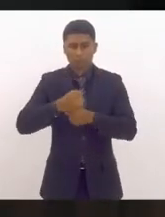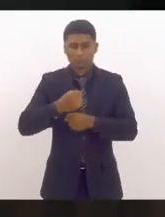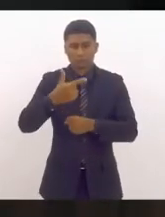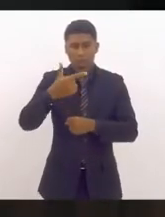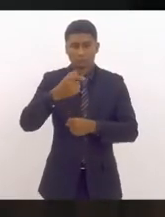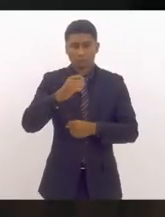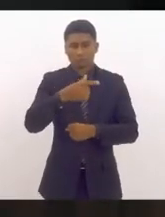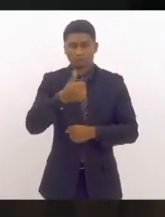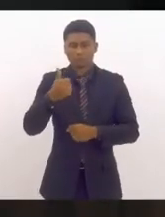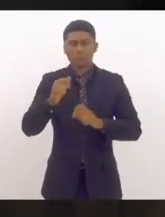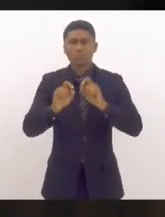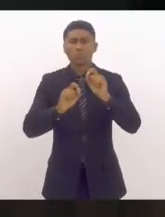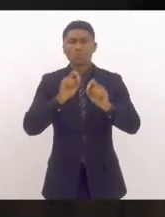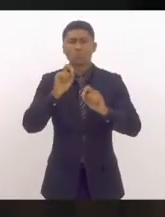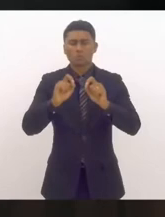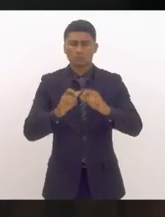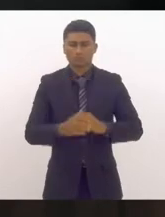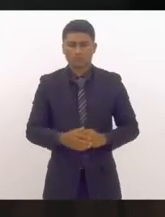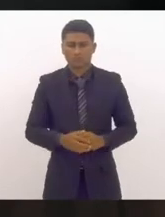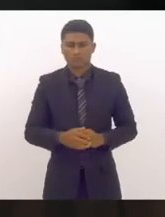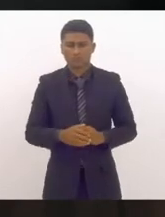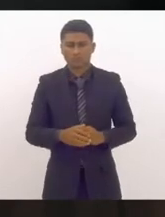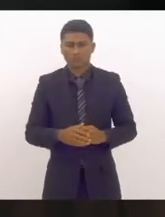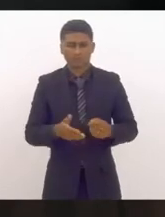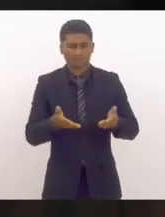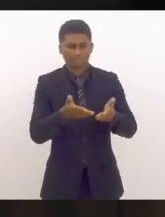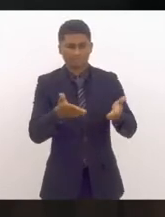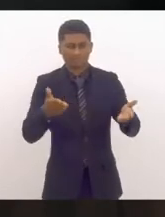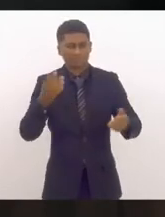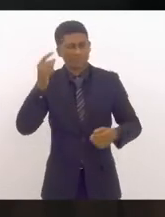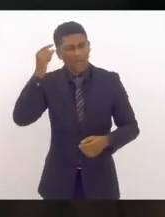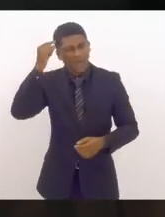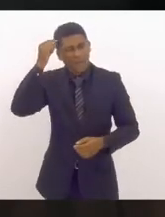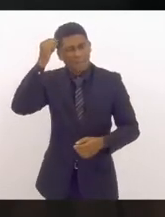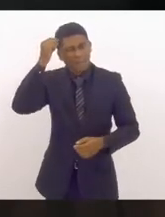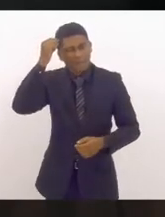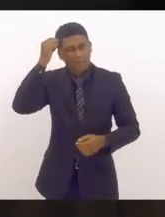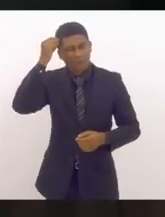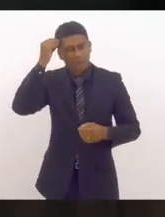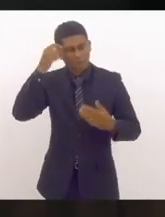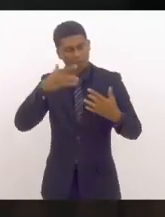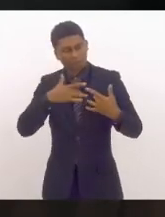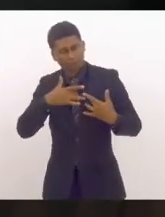que regulamenta o recebimento gratuito de cabelo humano para a confecção de perucas